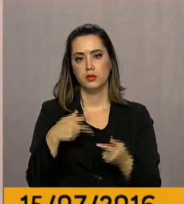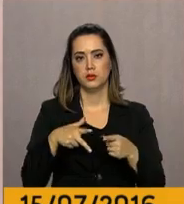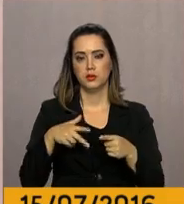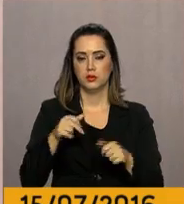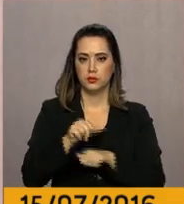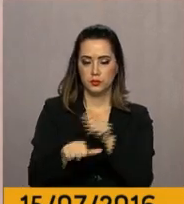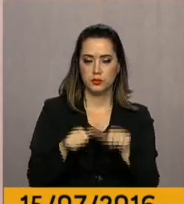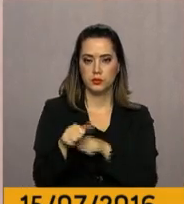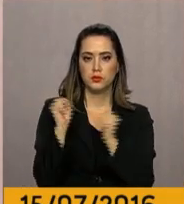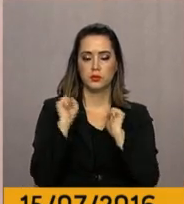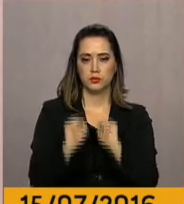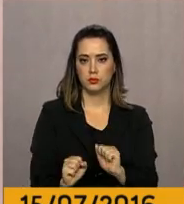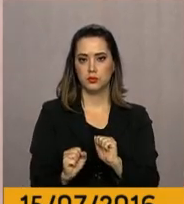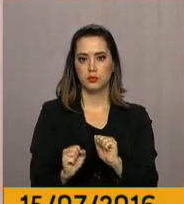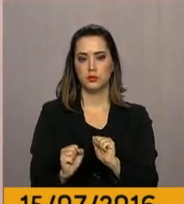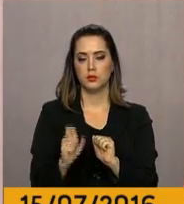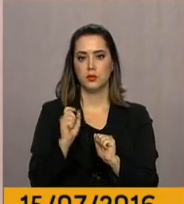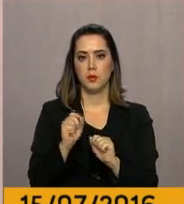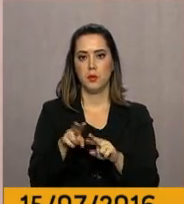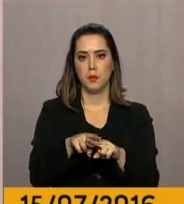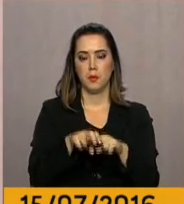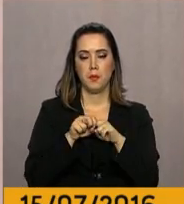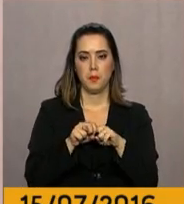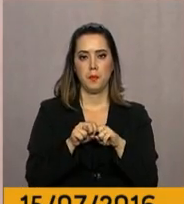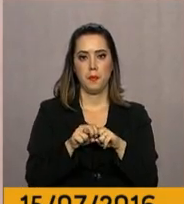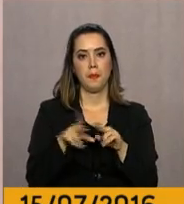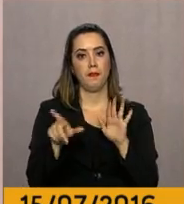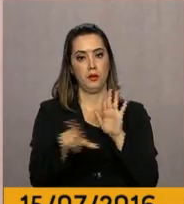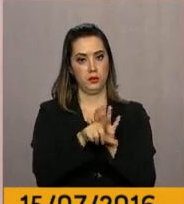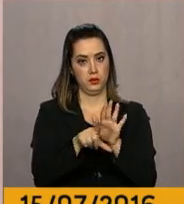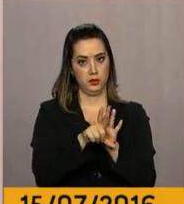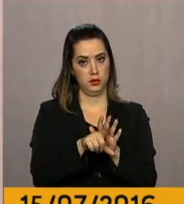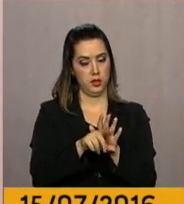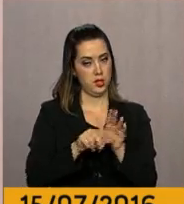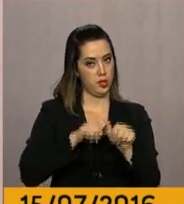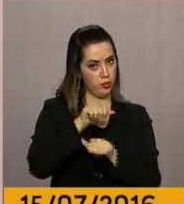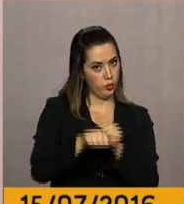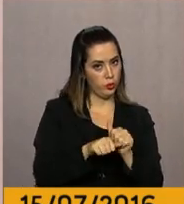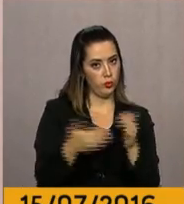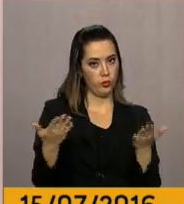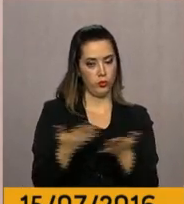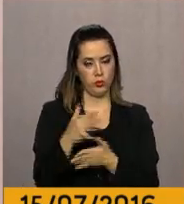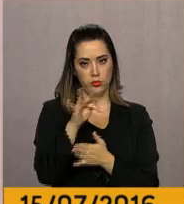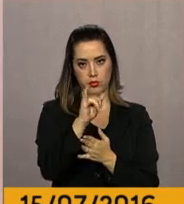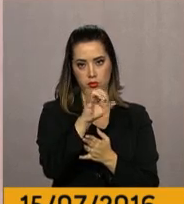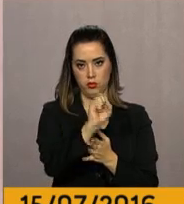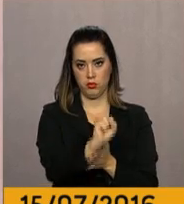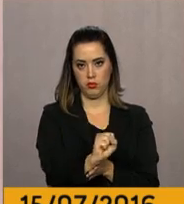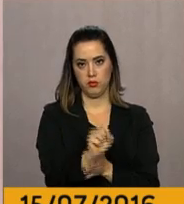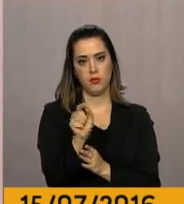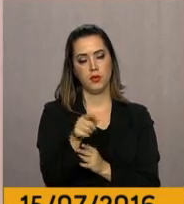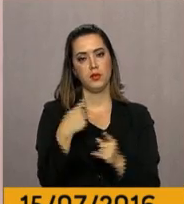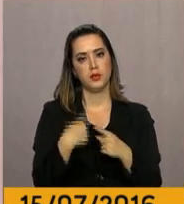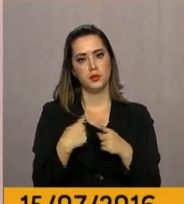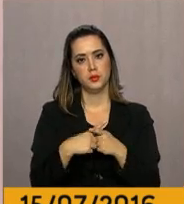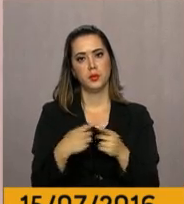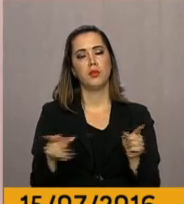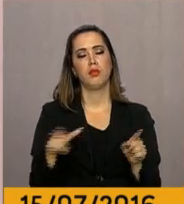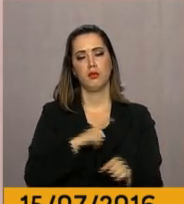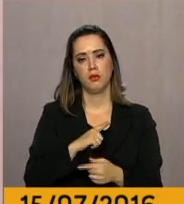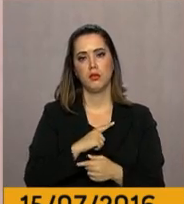foram possibilitadas pela mudança na lei do FIES, viabilizada a partir da medida